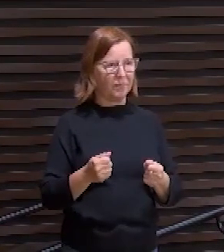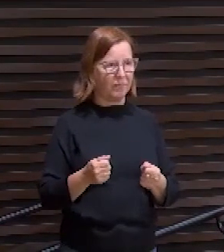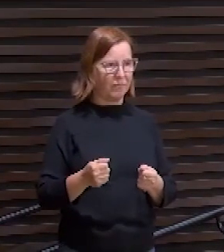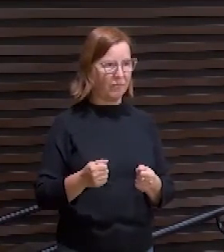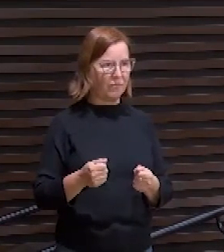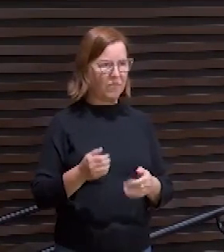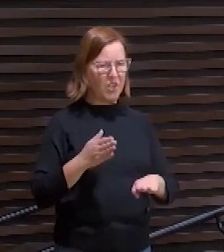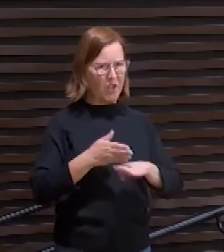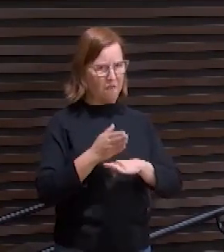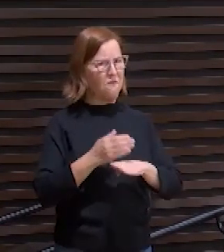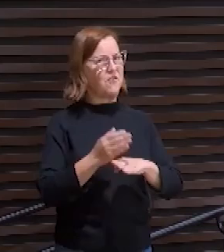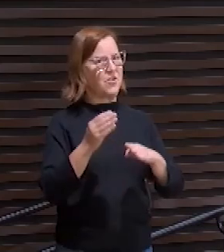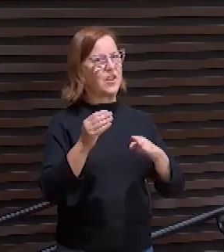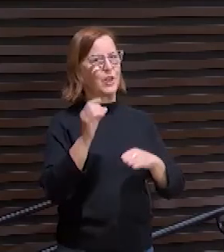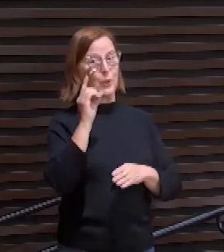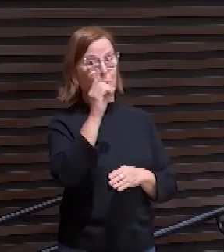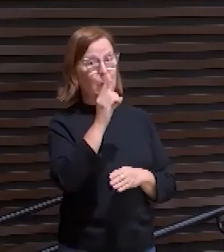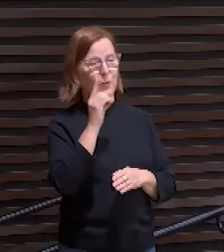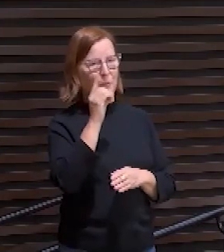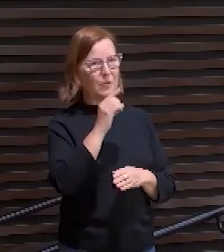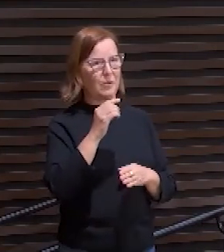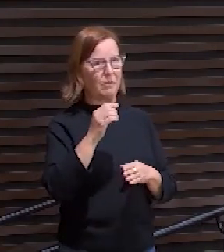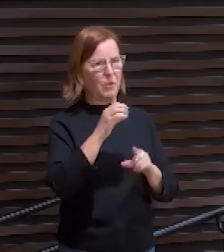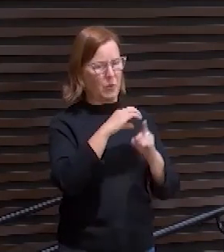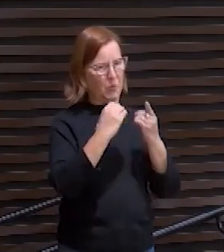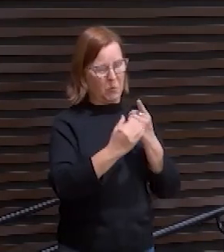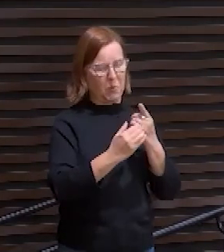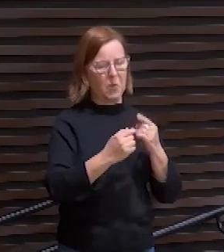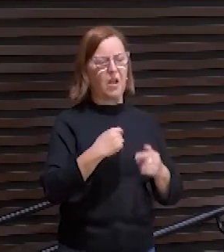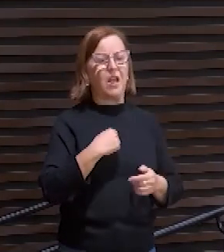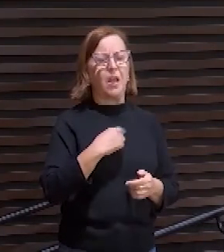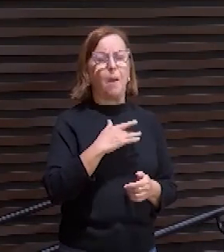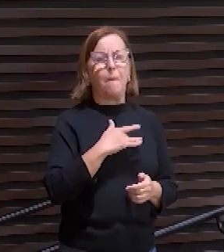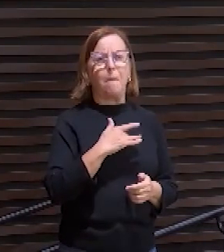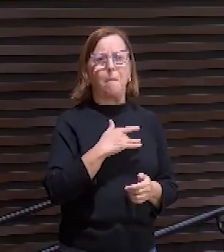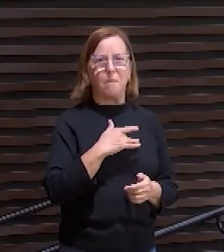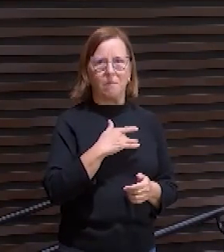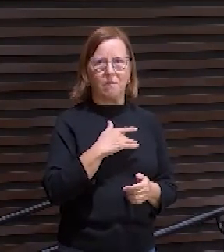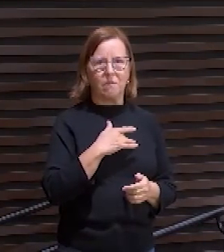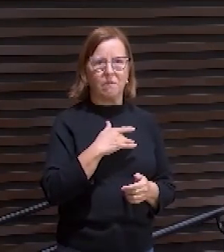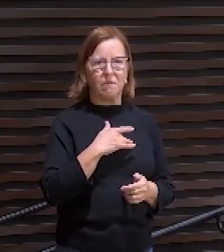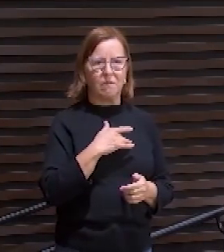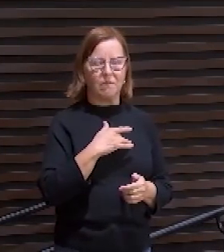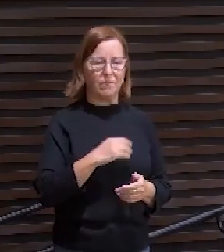de domingo. Fui uma pessoa bastante piedosa.